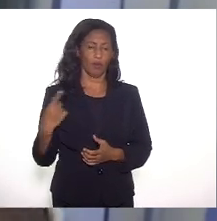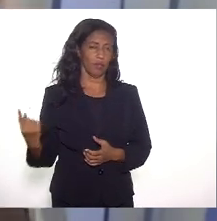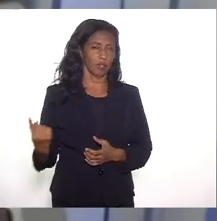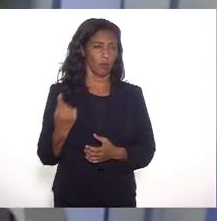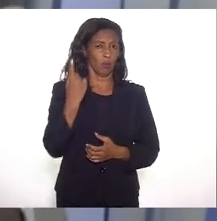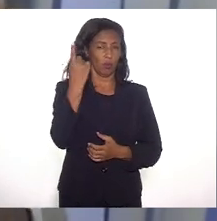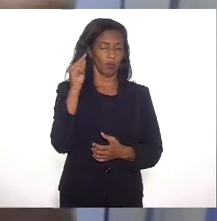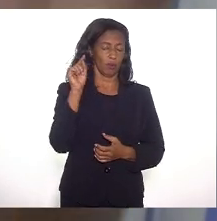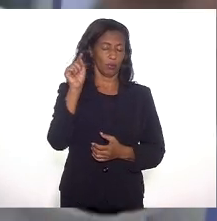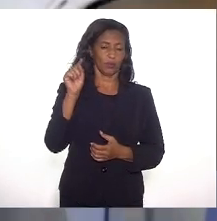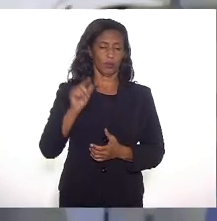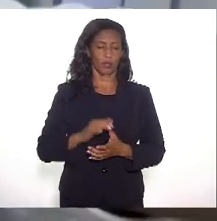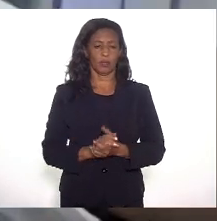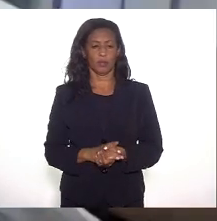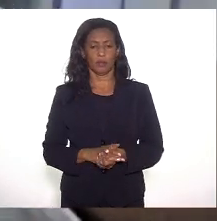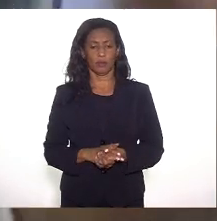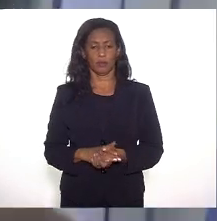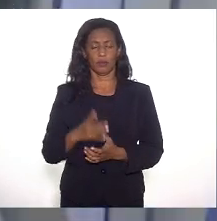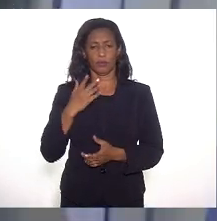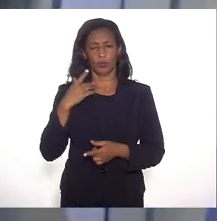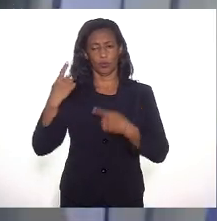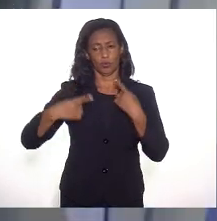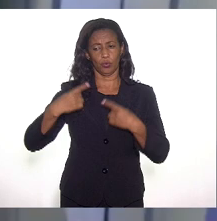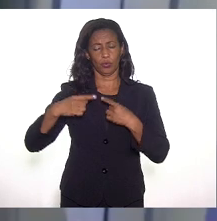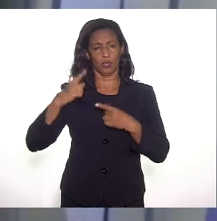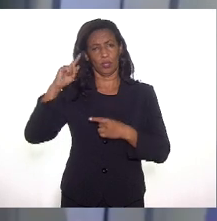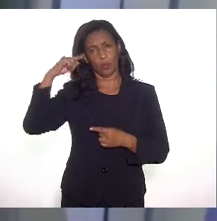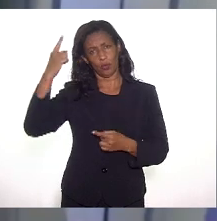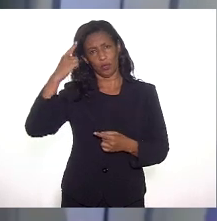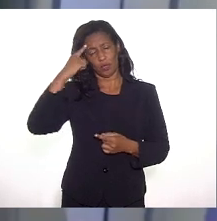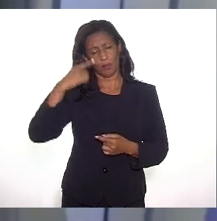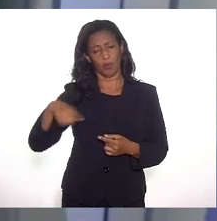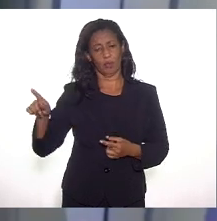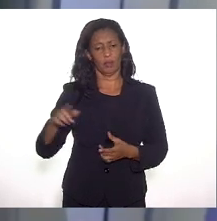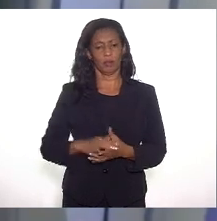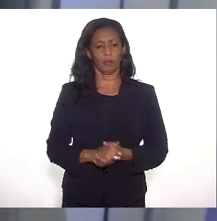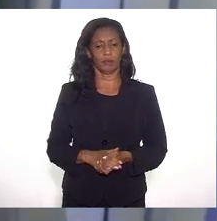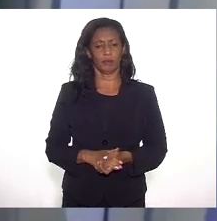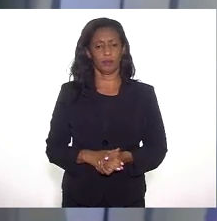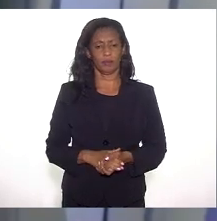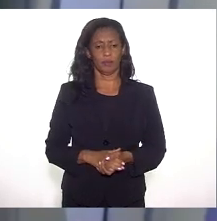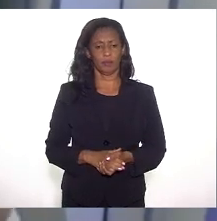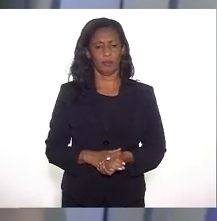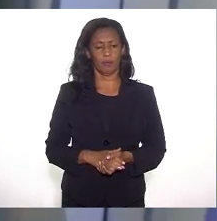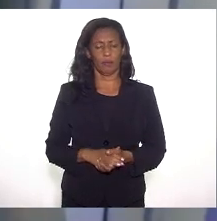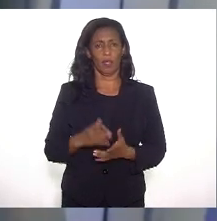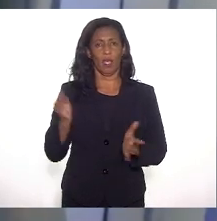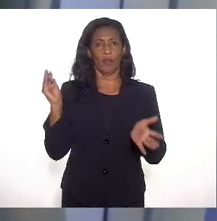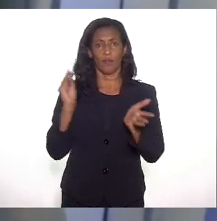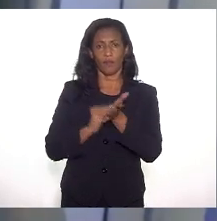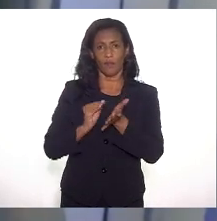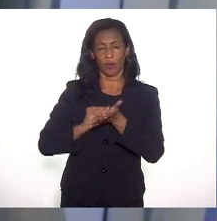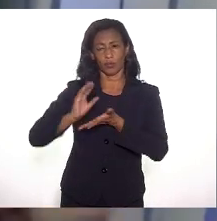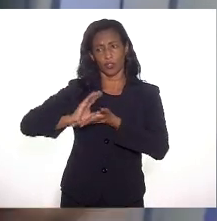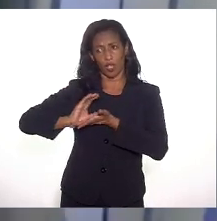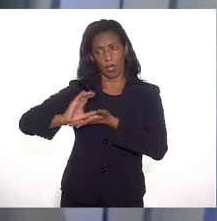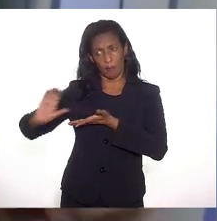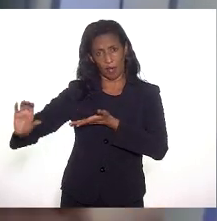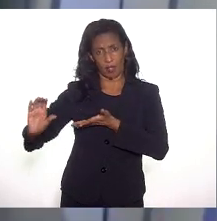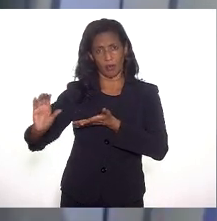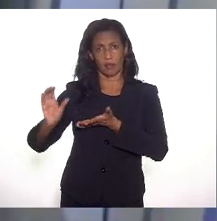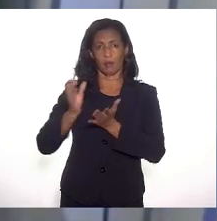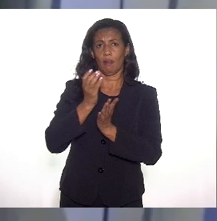única pontuação, mas farei a discussão completa na semana que vem. Em relação à ausência de repasse das